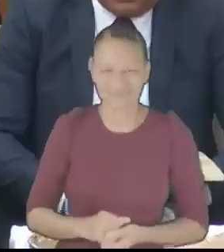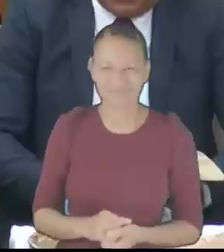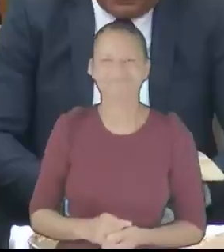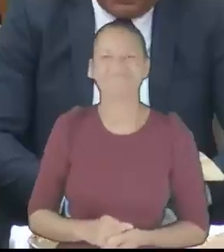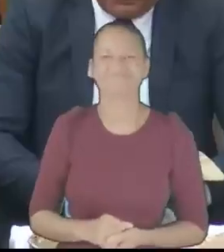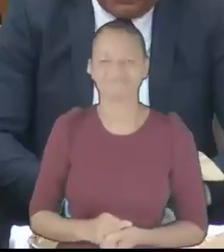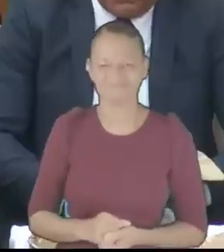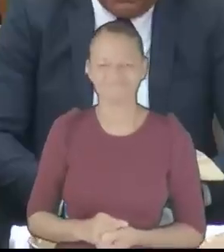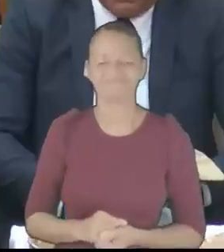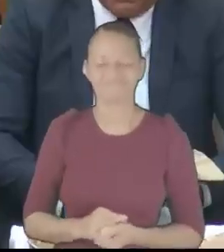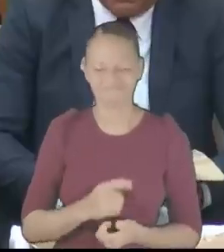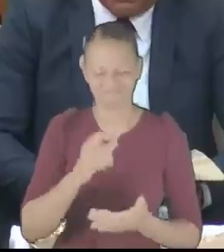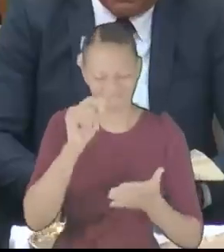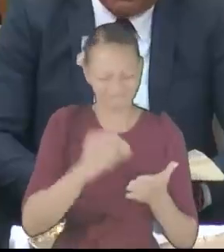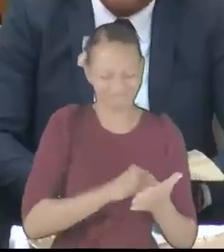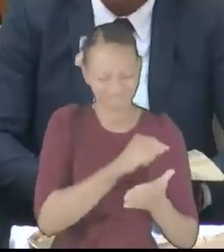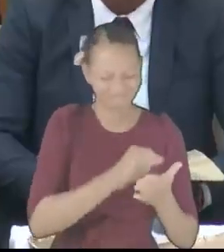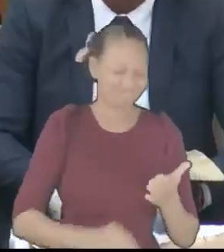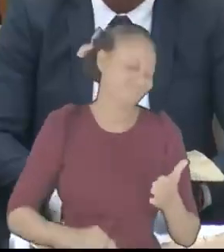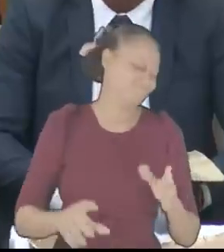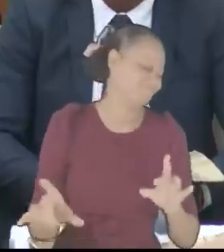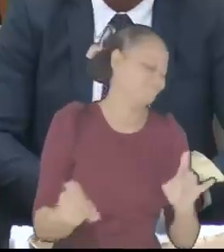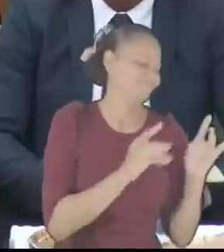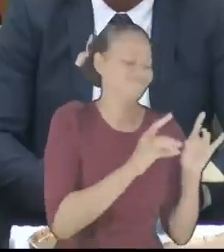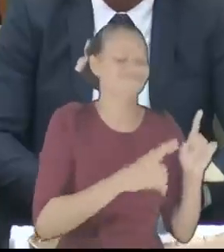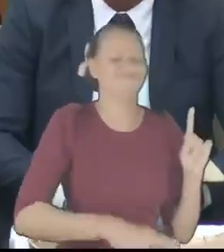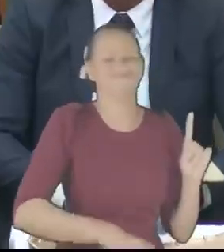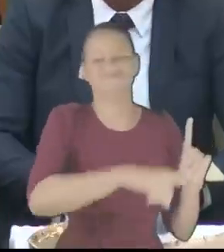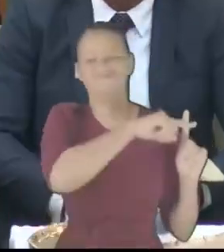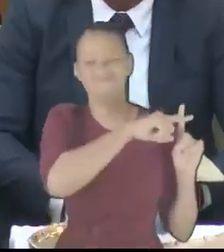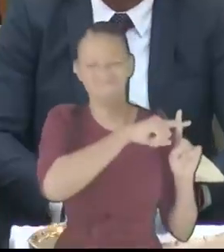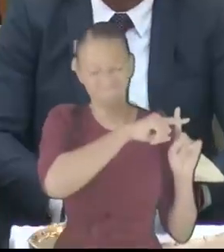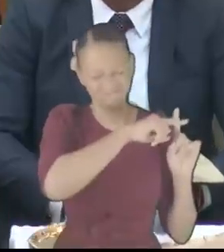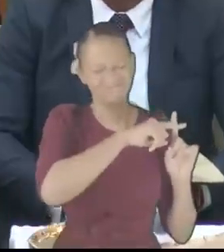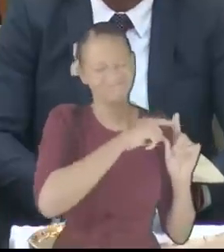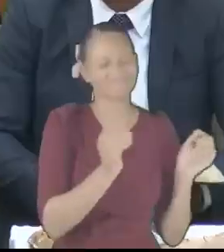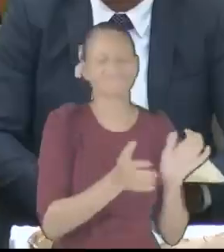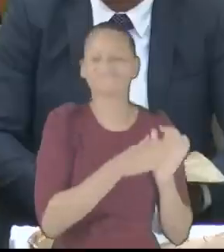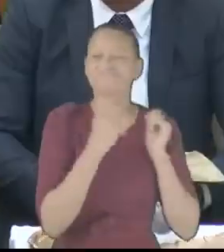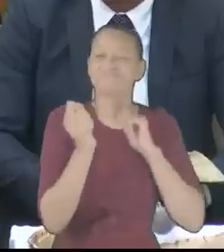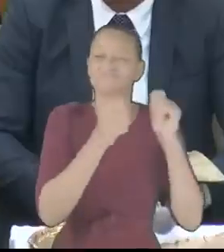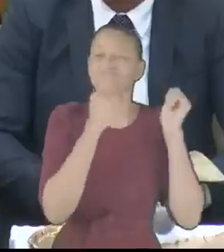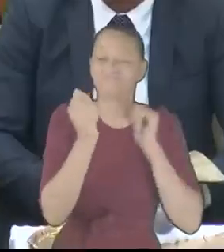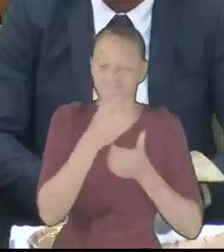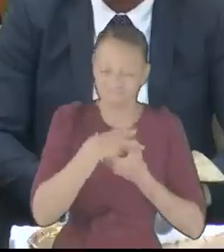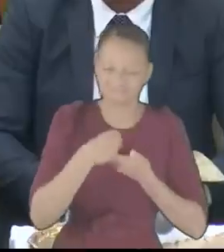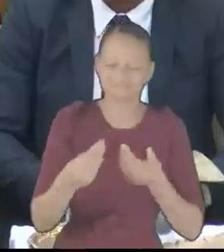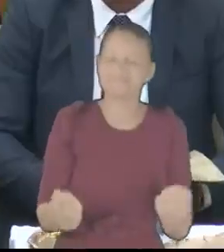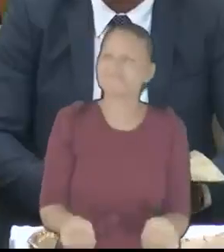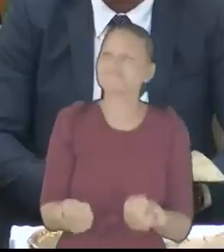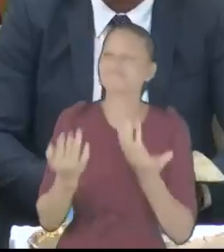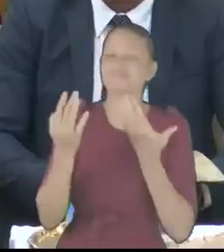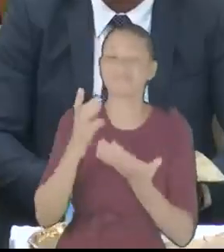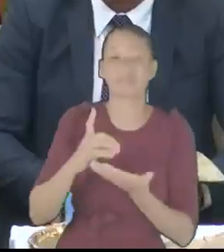Calvário. Quem pode dar glória para Deus, irmãos? Aleluia. Por isso que ninguém pode tomar ceia de